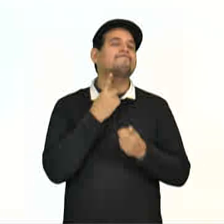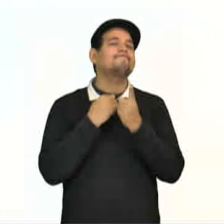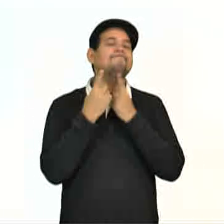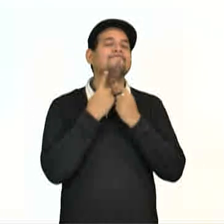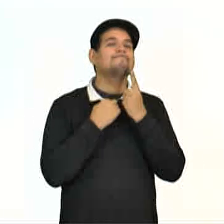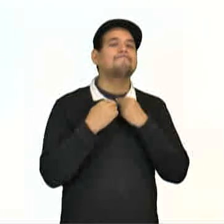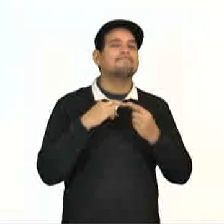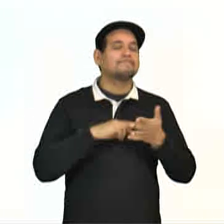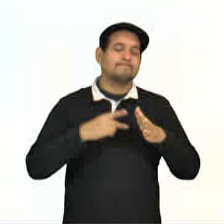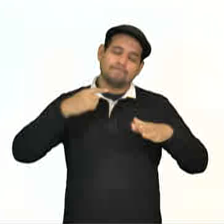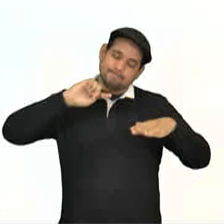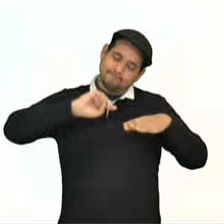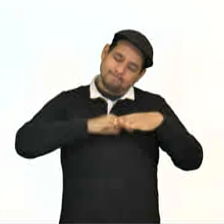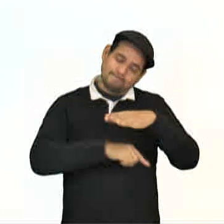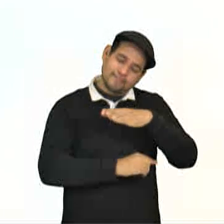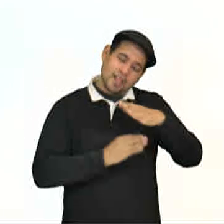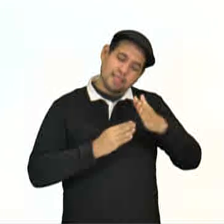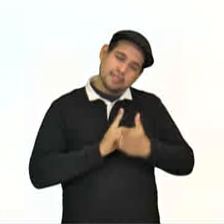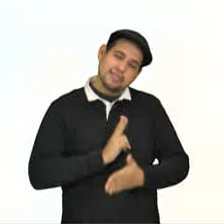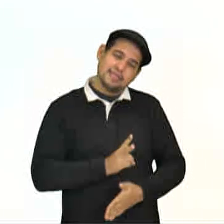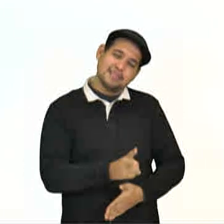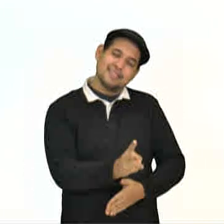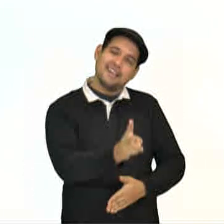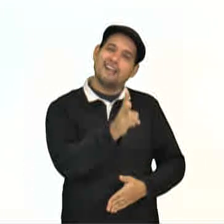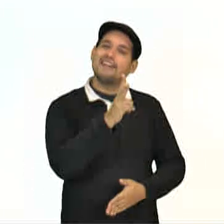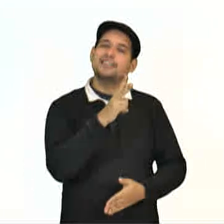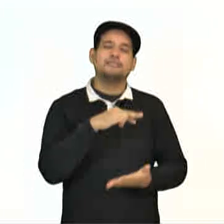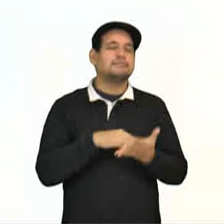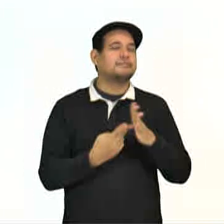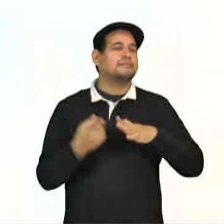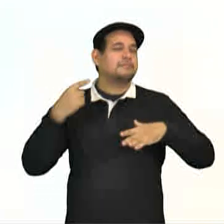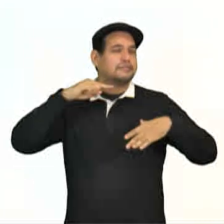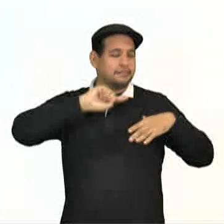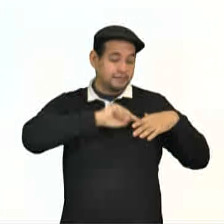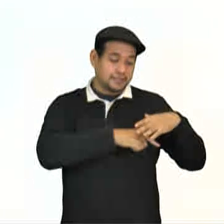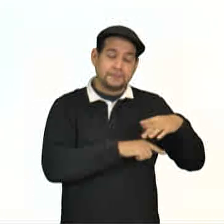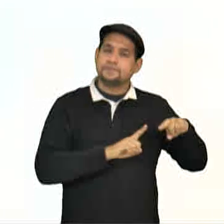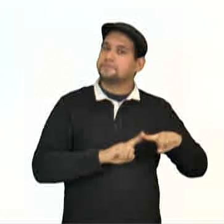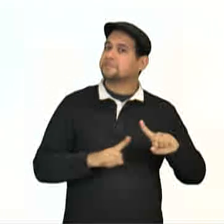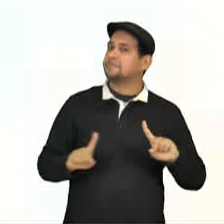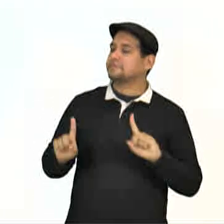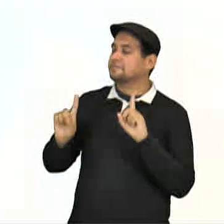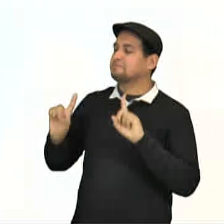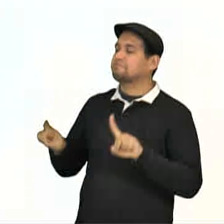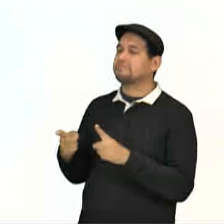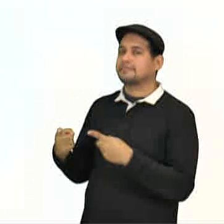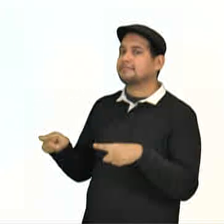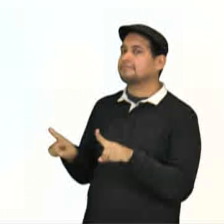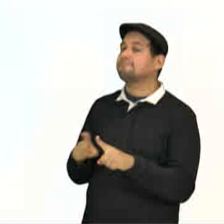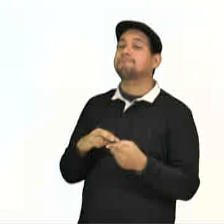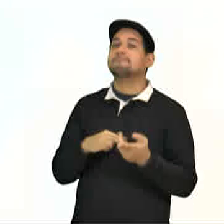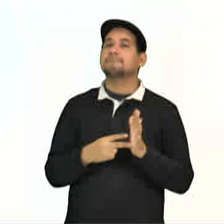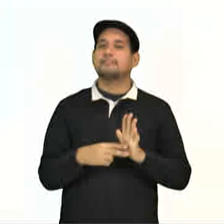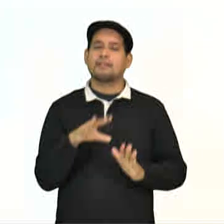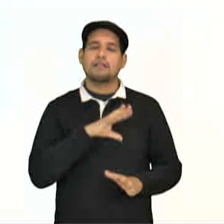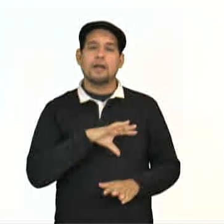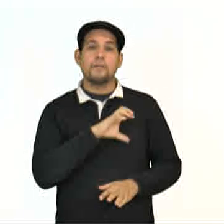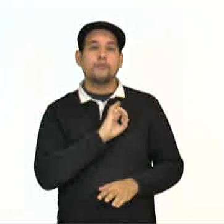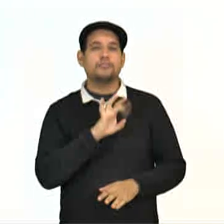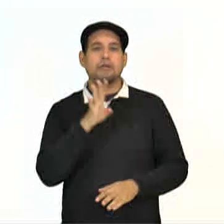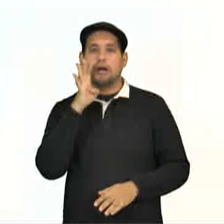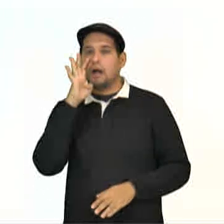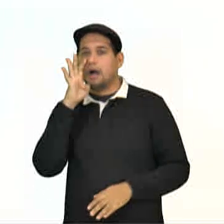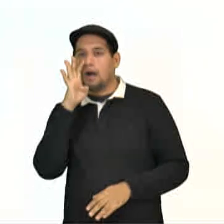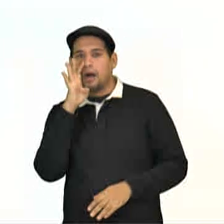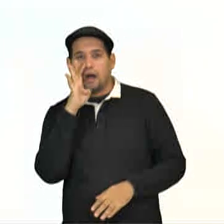seja infinito enquanto durar. Veja que ele é mais intenso. Já na letra da canção, trata-se de um amor de